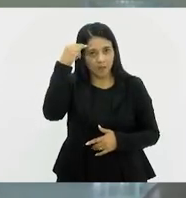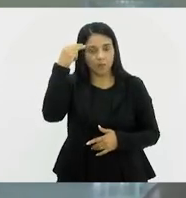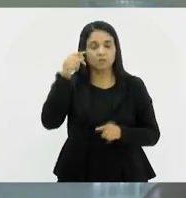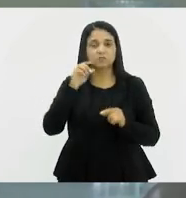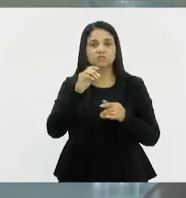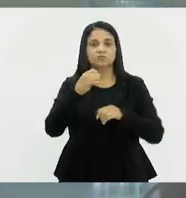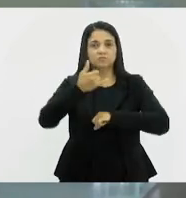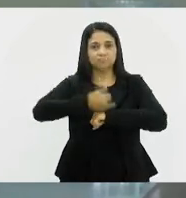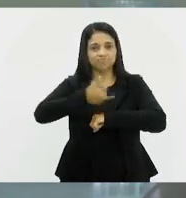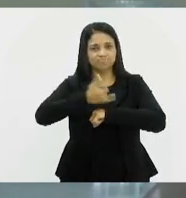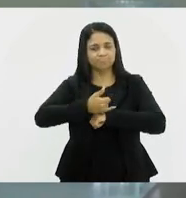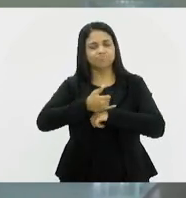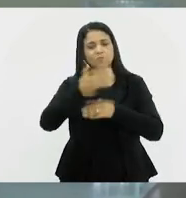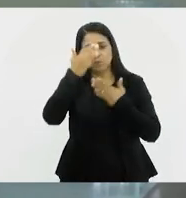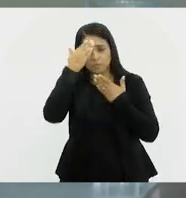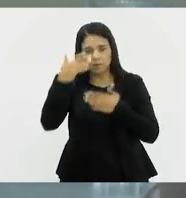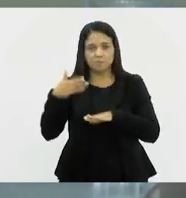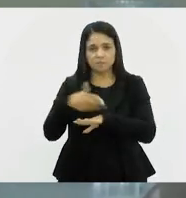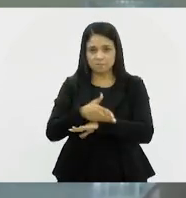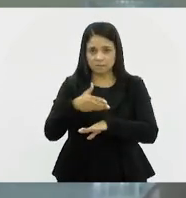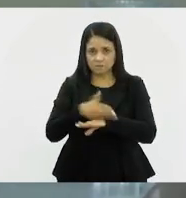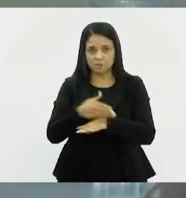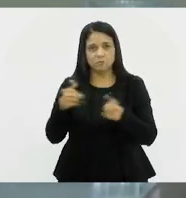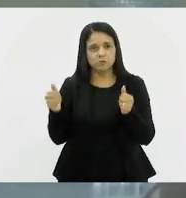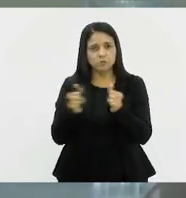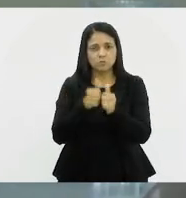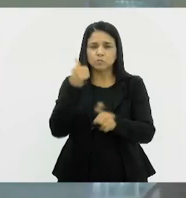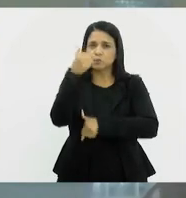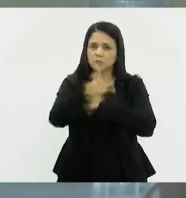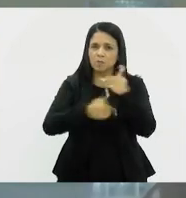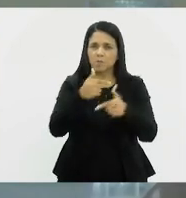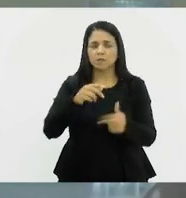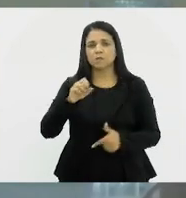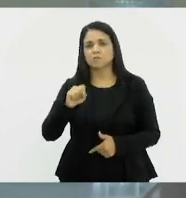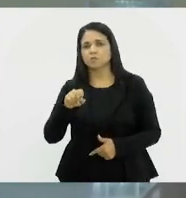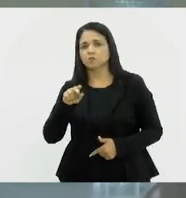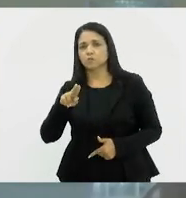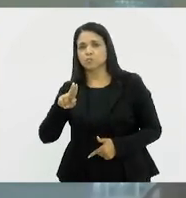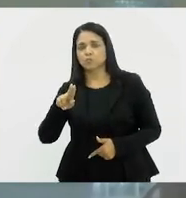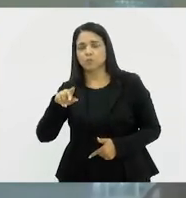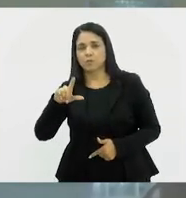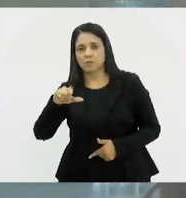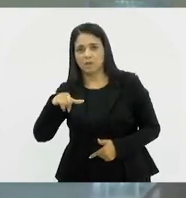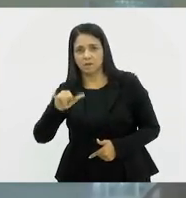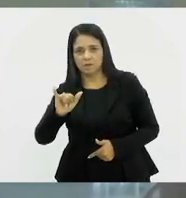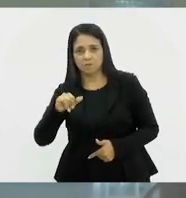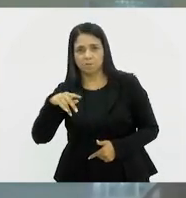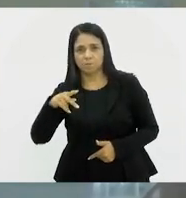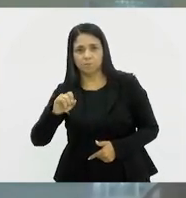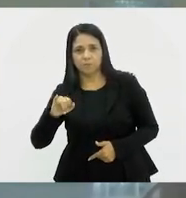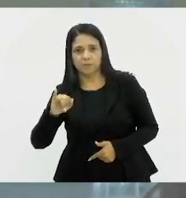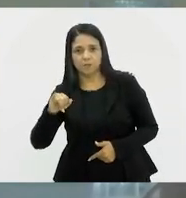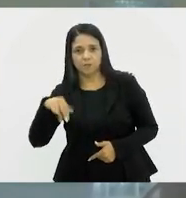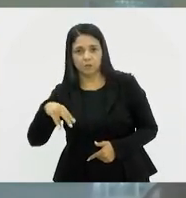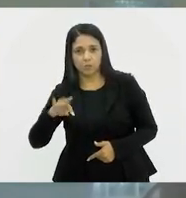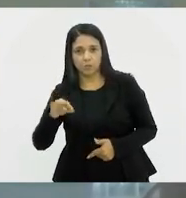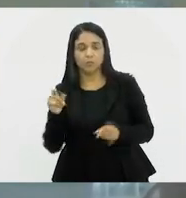fazem lá, junto com a doutora Sueli Pinto, com a nossa amiga secretária